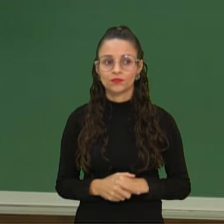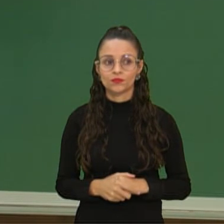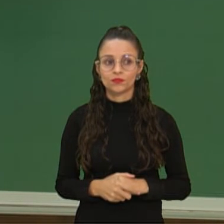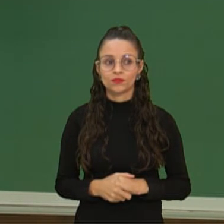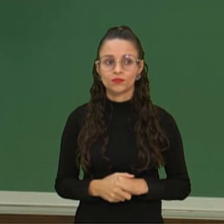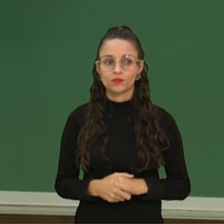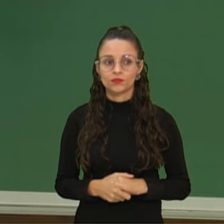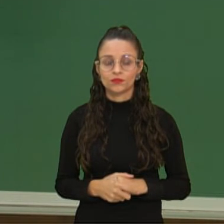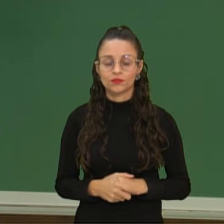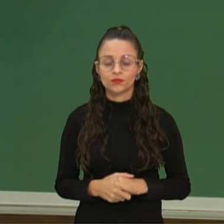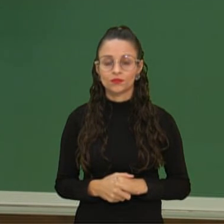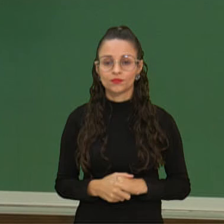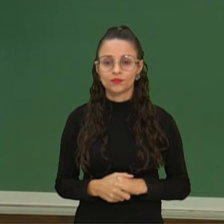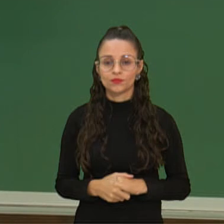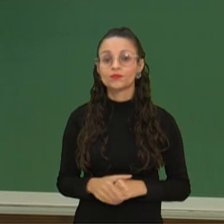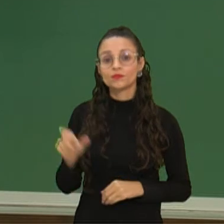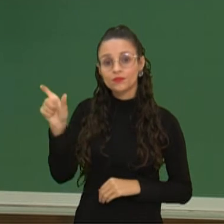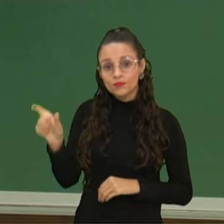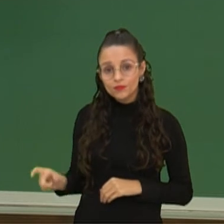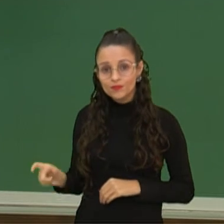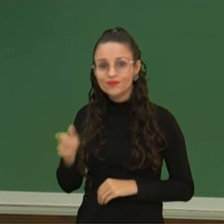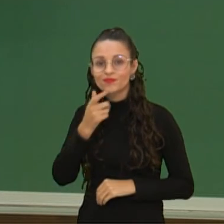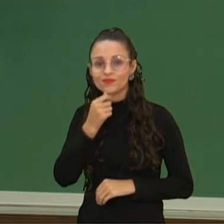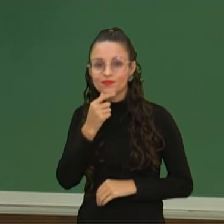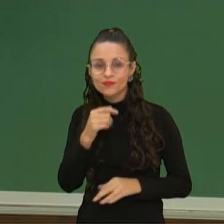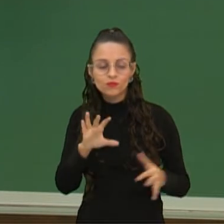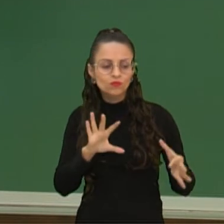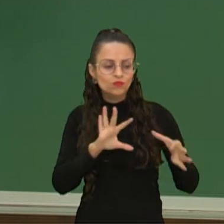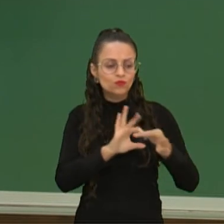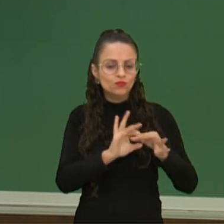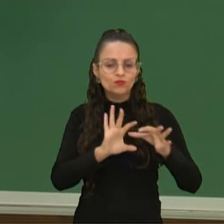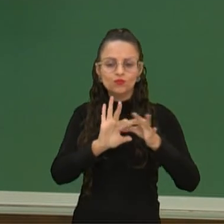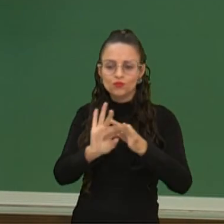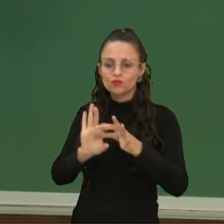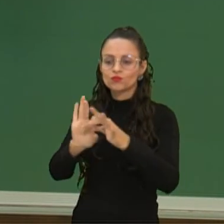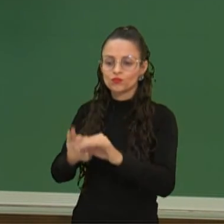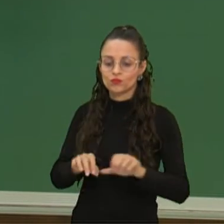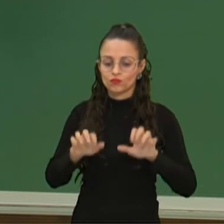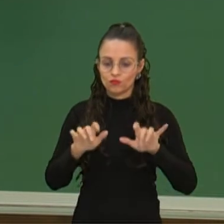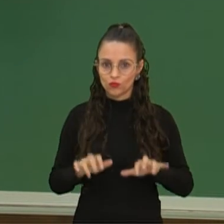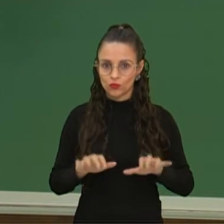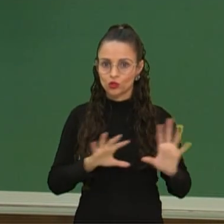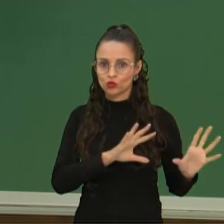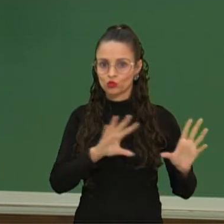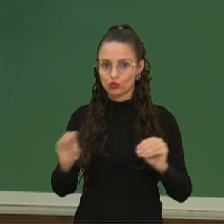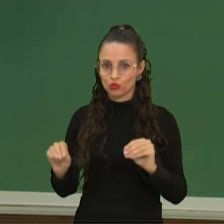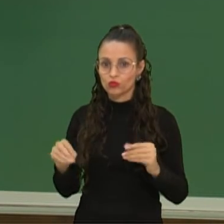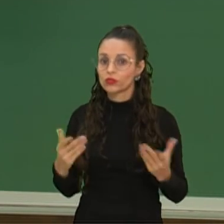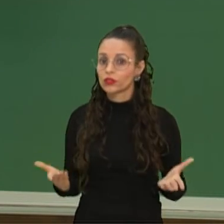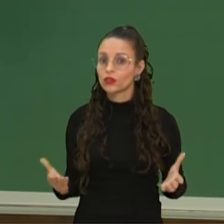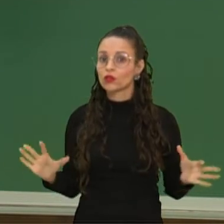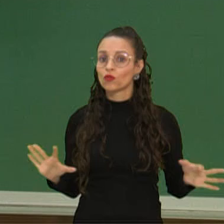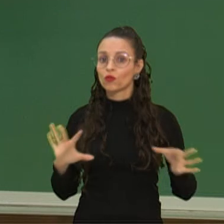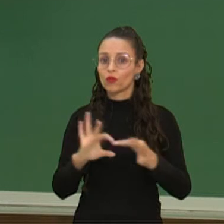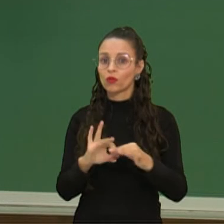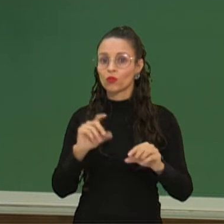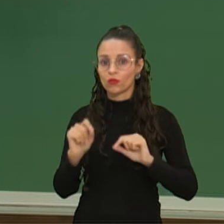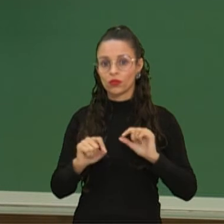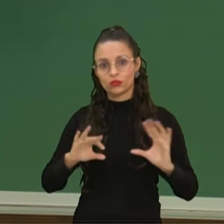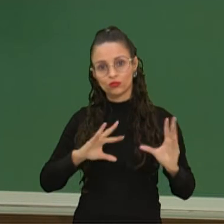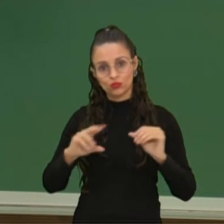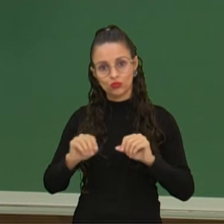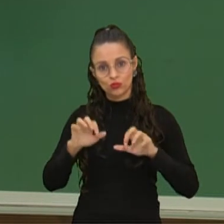computers. Que o Paul, ele conecta todos os computadores. Conecta o quê? Todos os computadores.